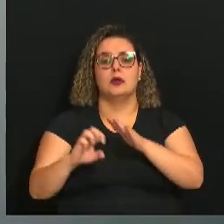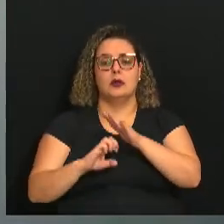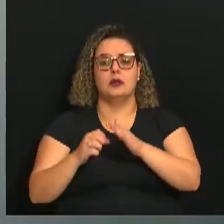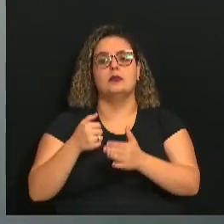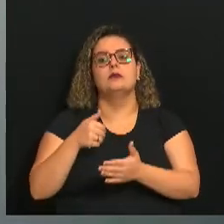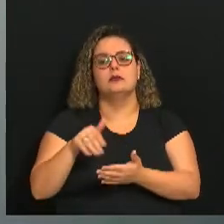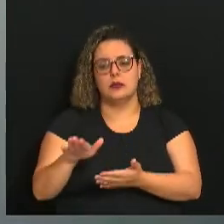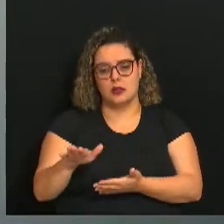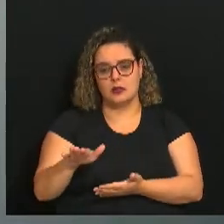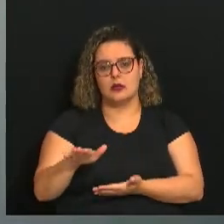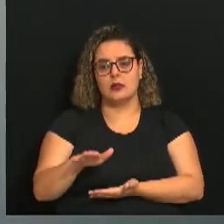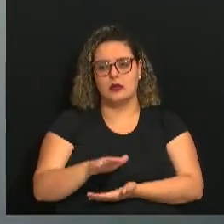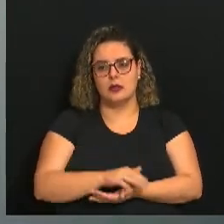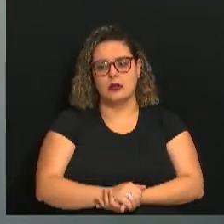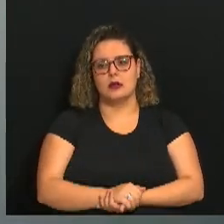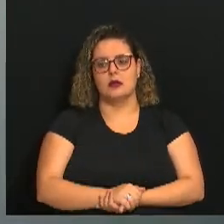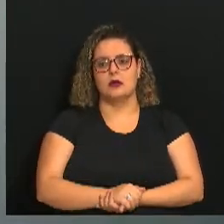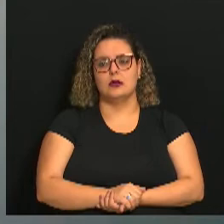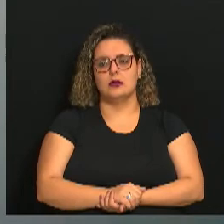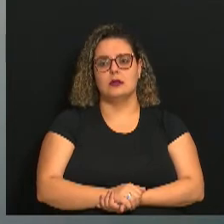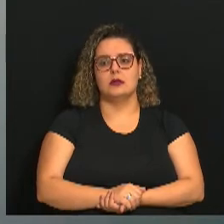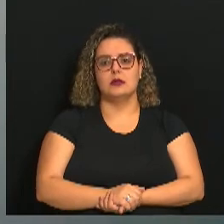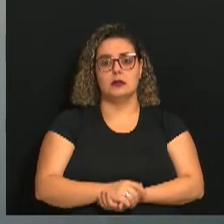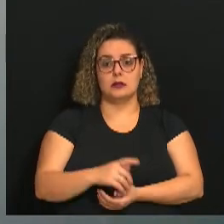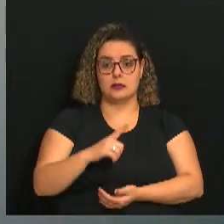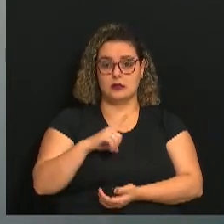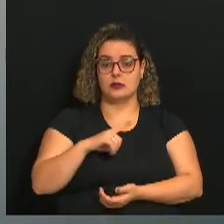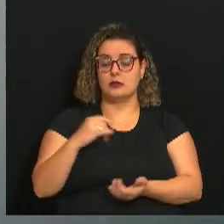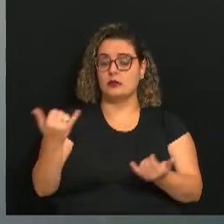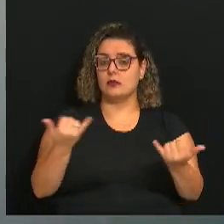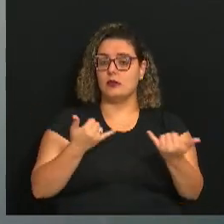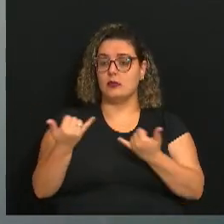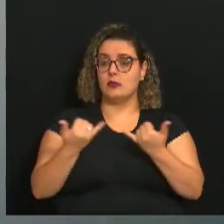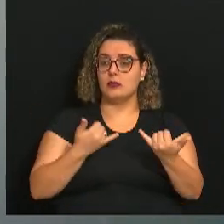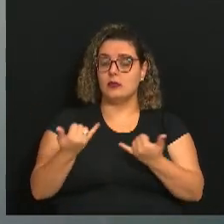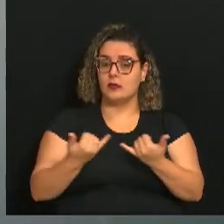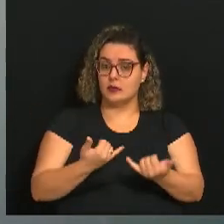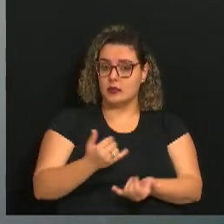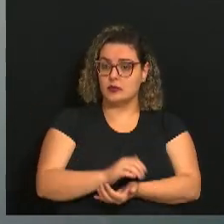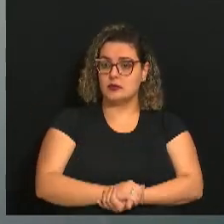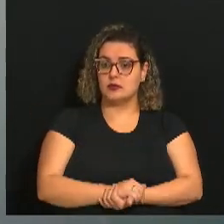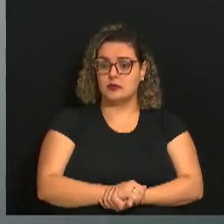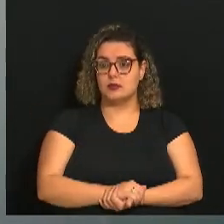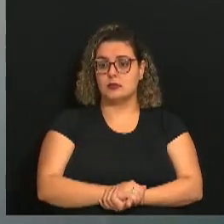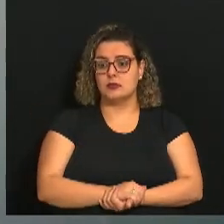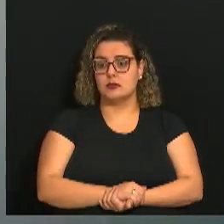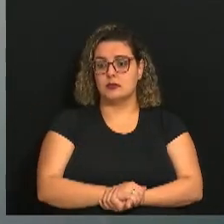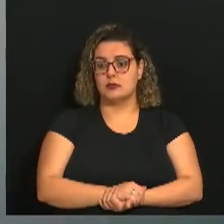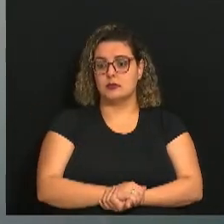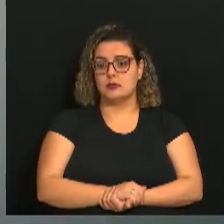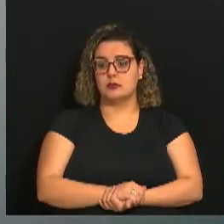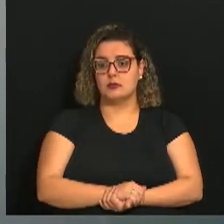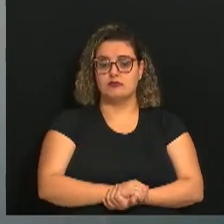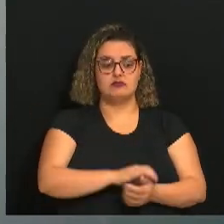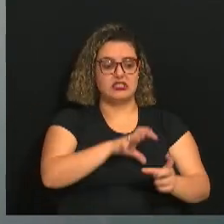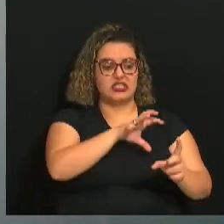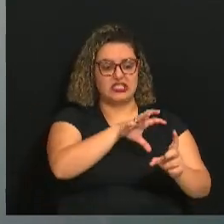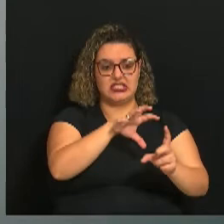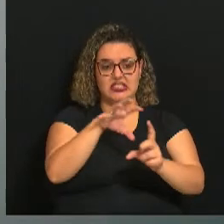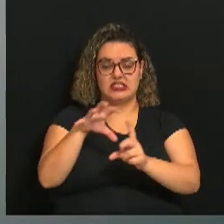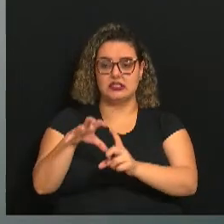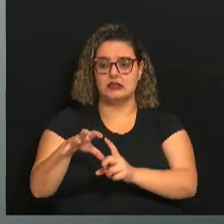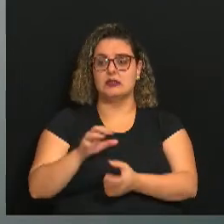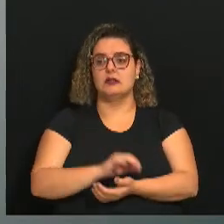realmente, a gente teve acesso a informações que ela está de forma... Ela está com o terror mesmo, ela